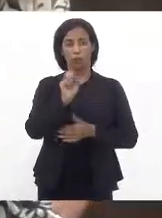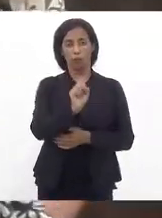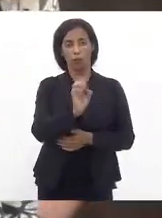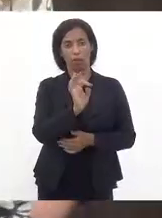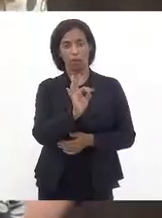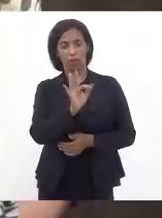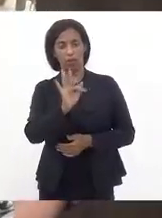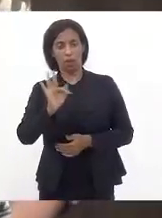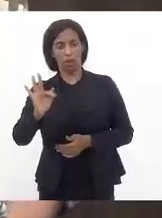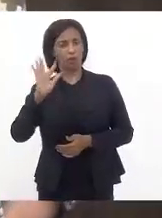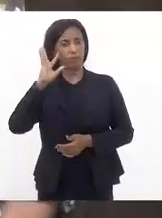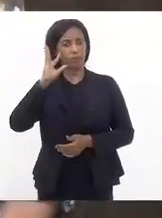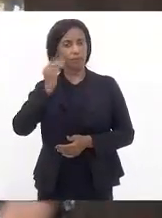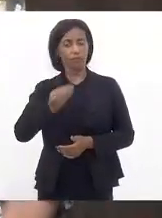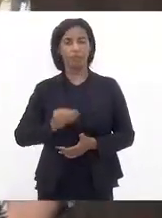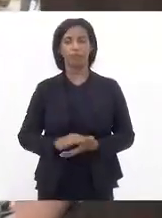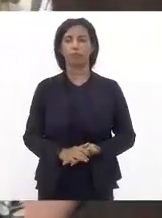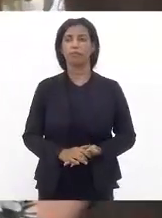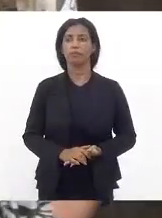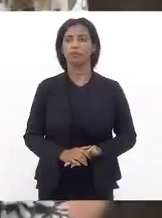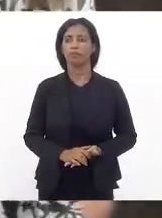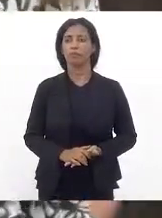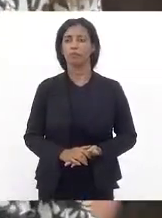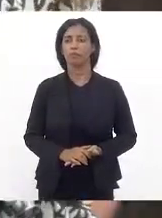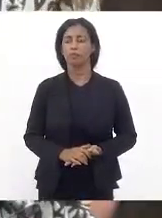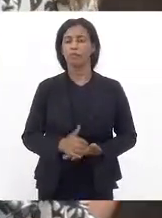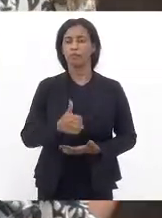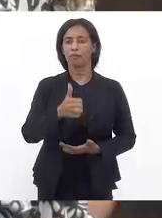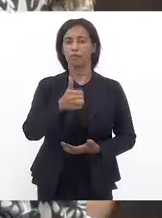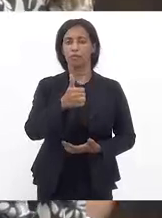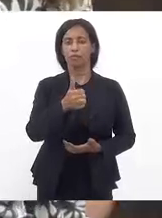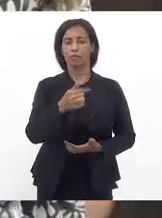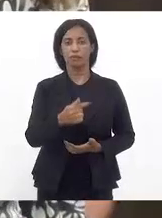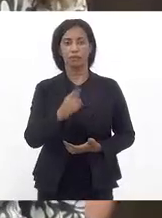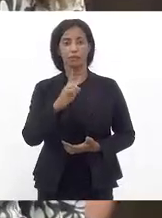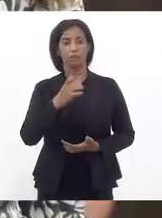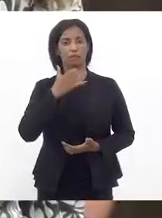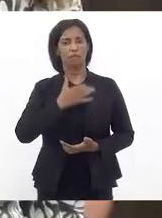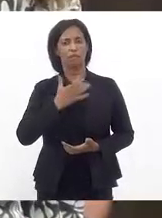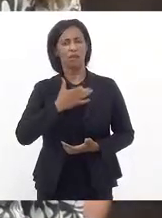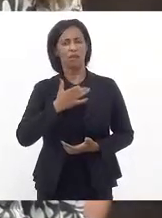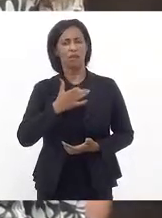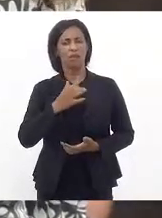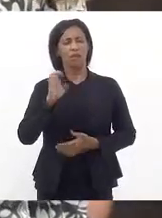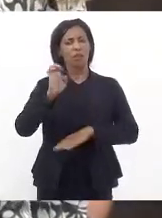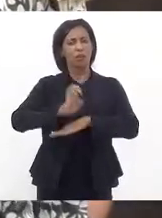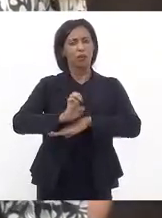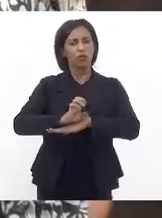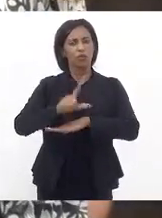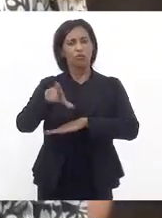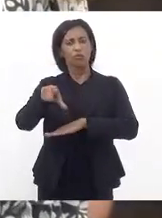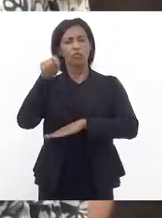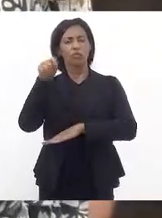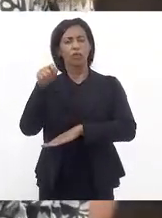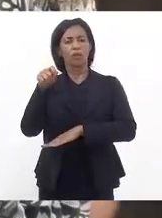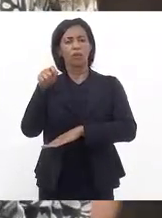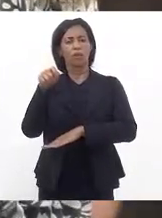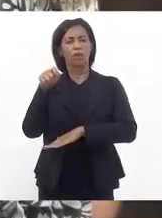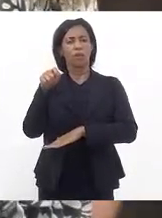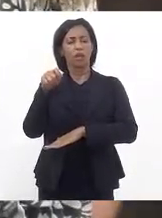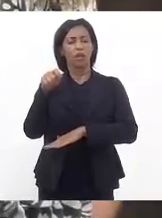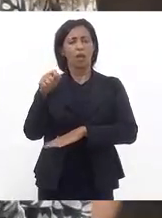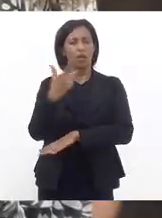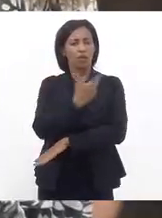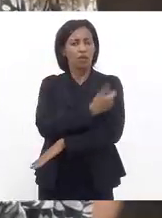Federal decidiu no dia Dezessete de dezembro que o estado deve determinar a vacinação da